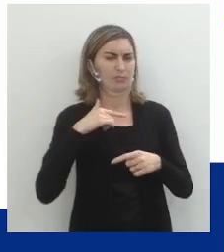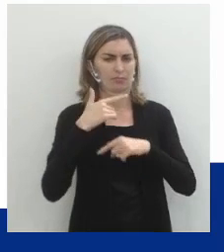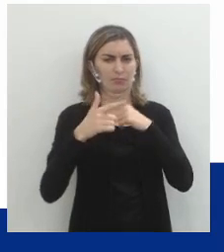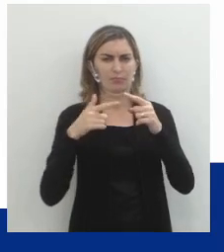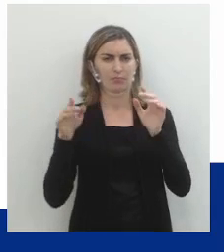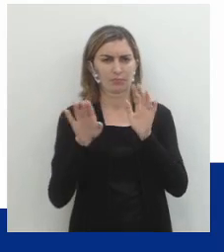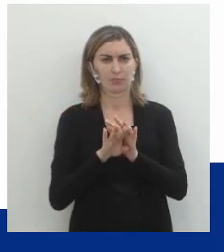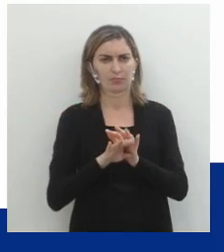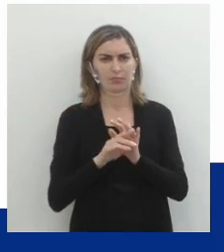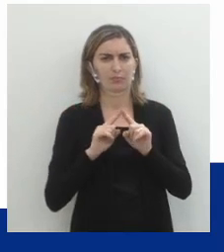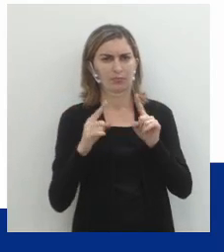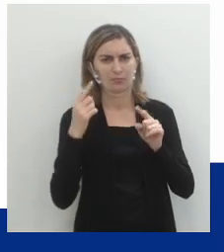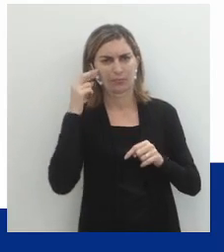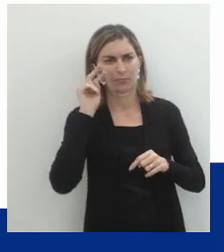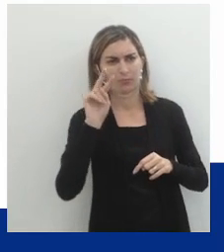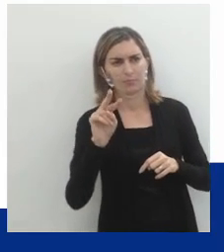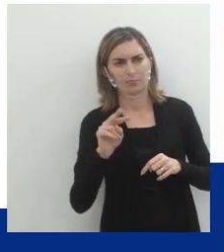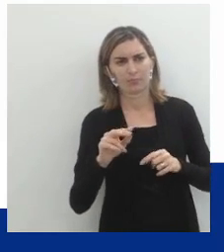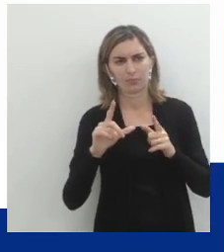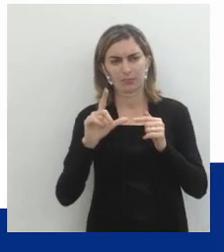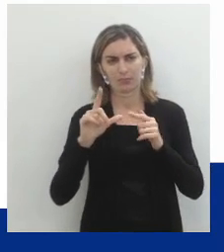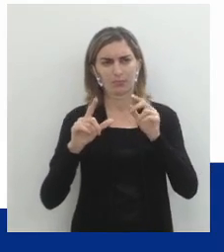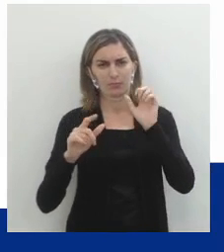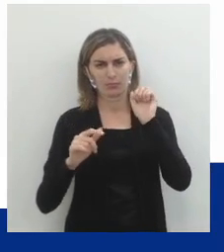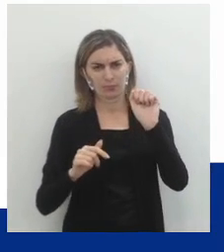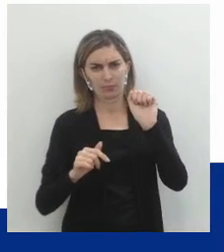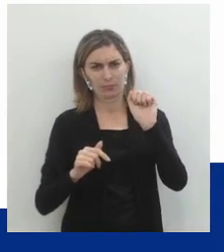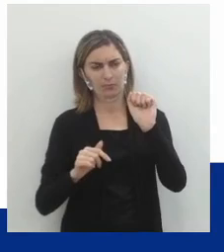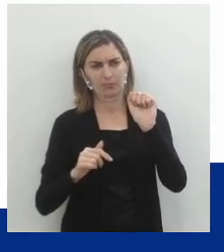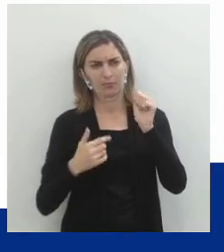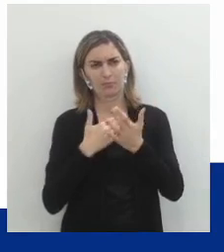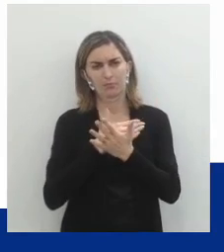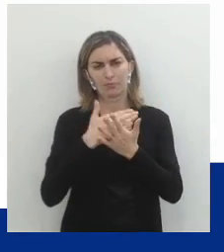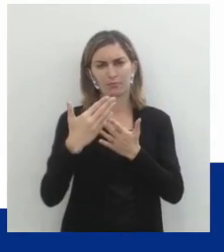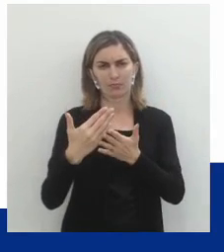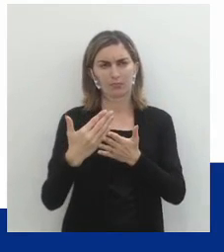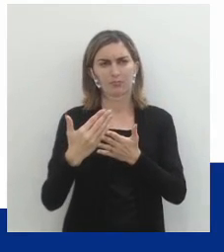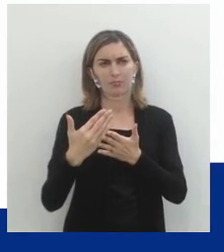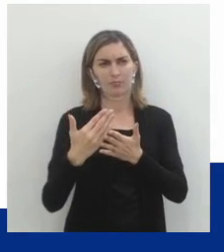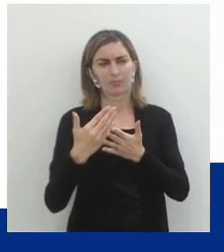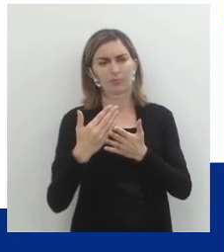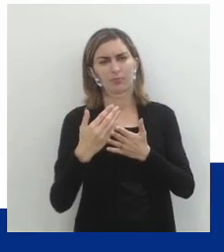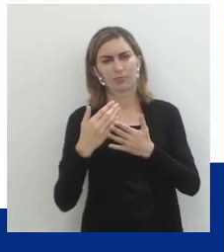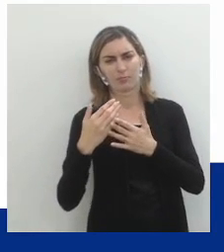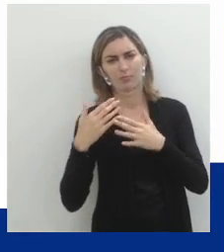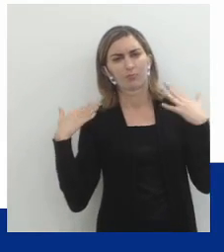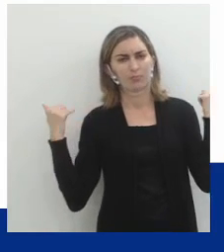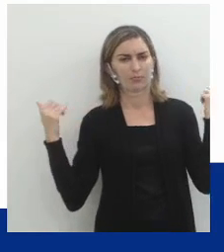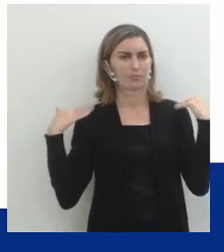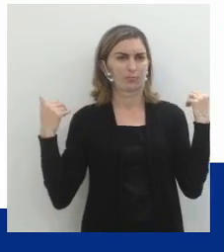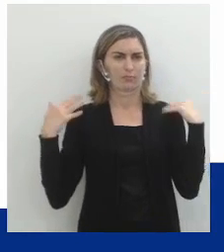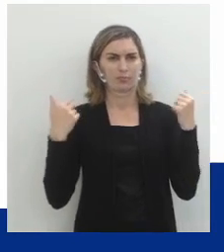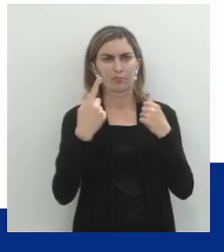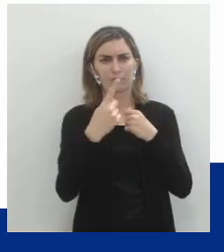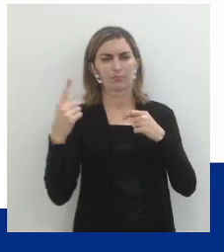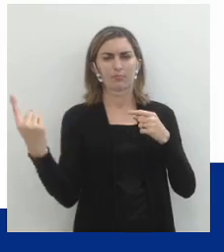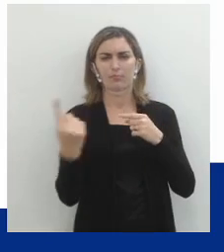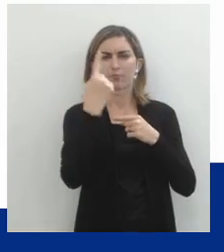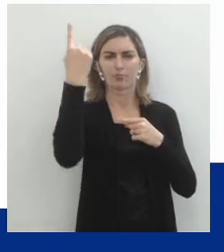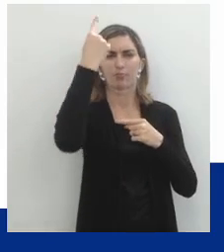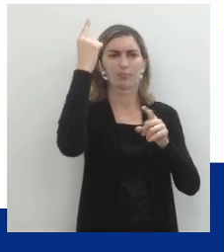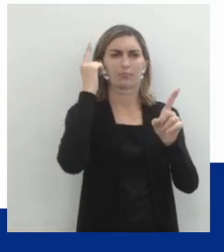consegui chegar. Mas dê uma olhadinha na letra A. No início do passeio, a que altura